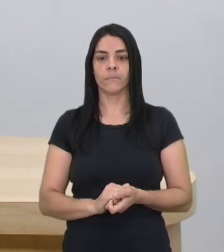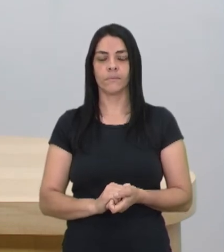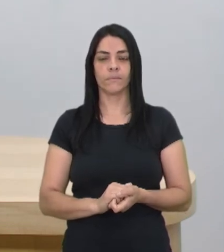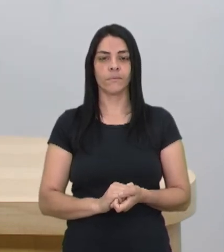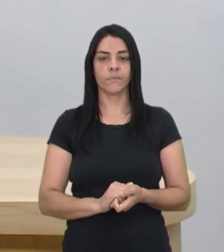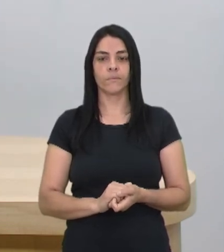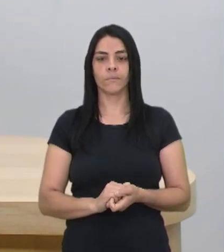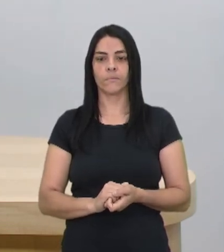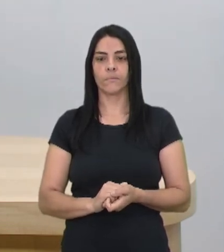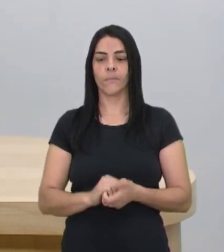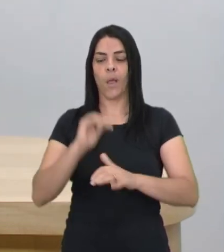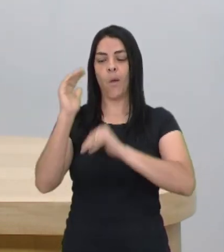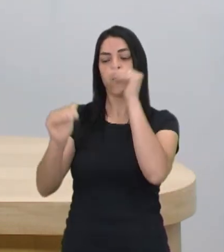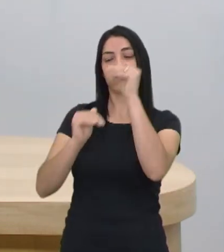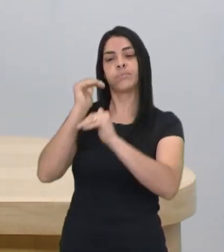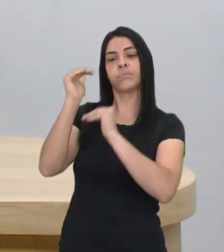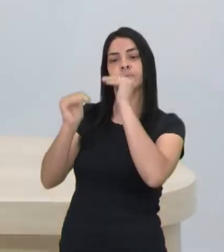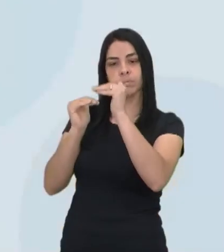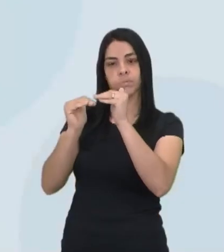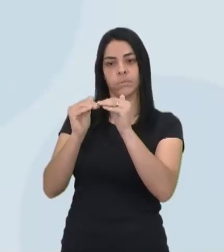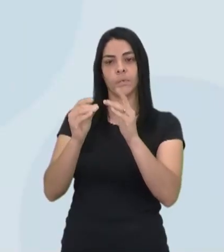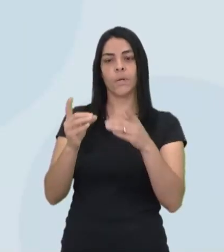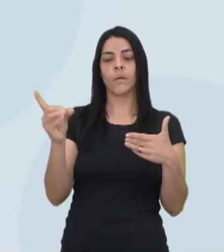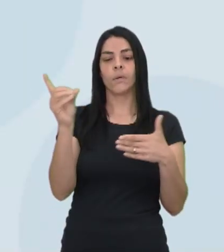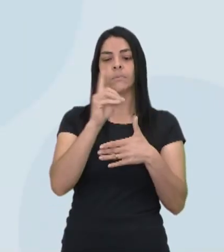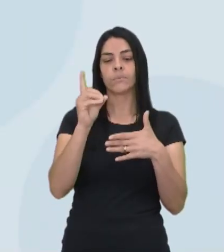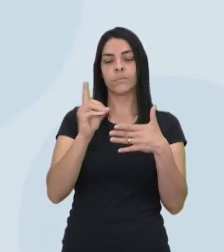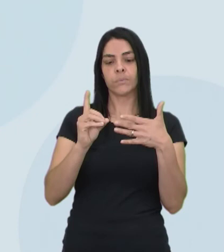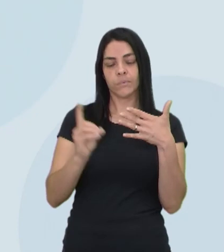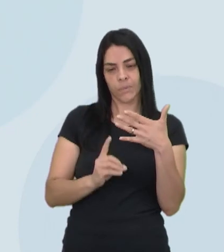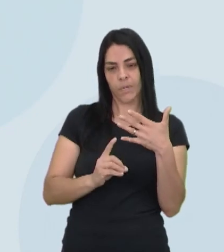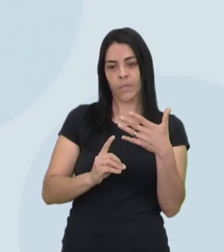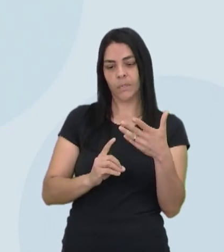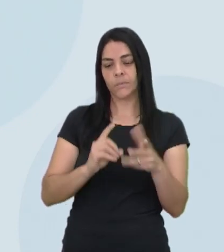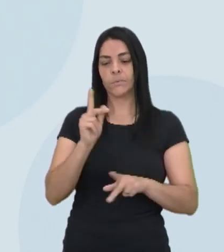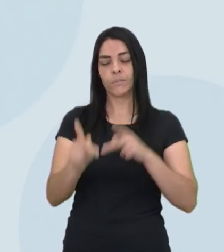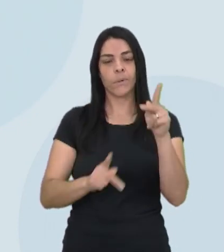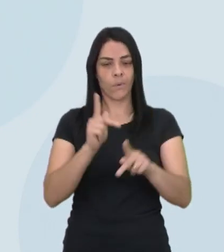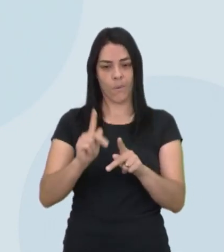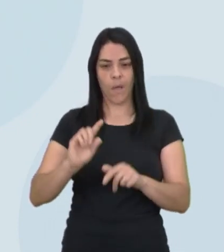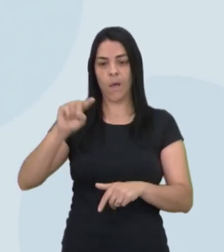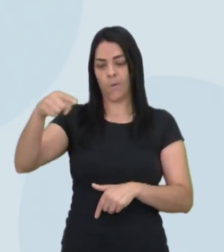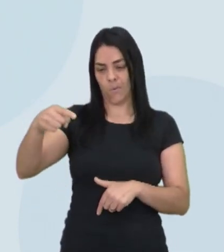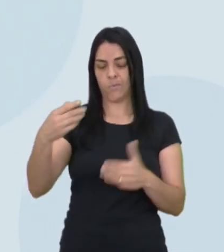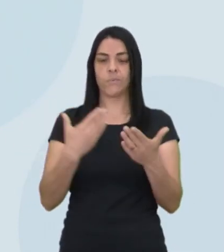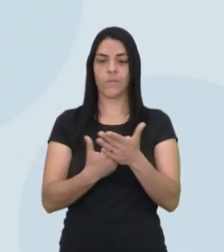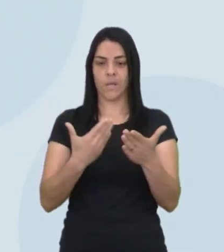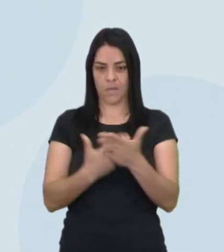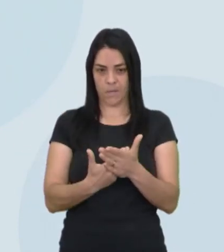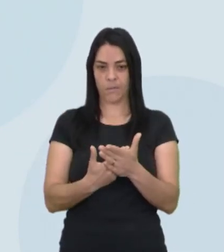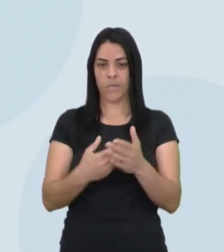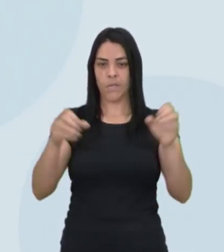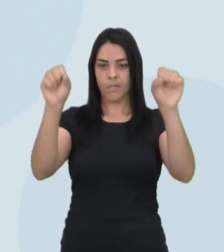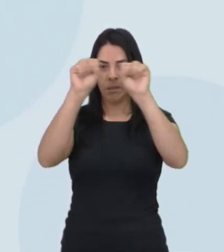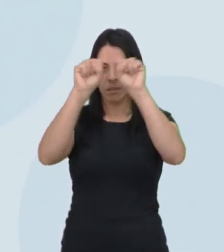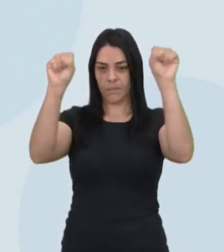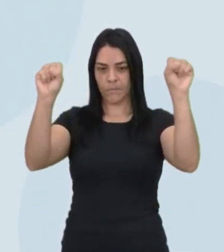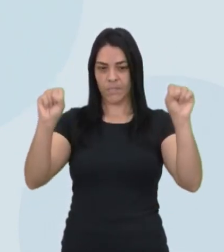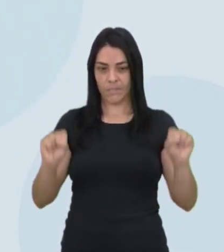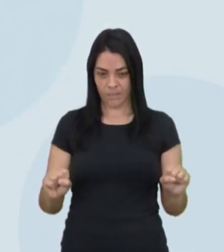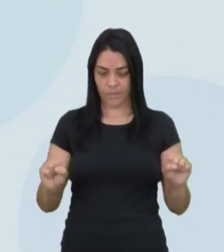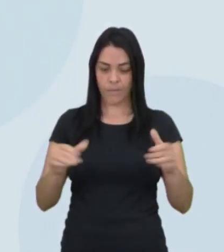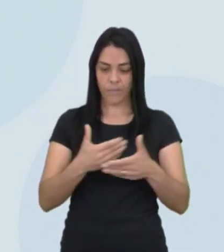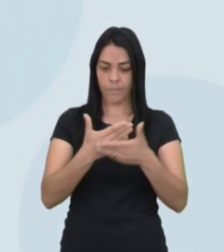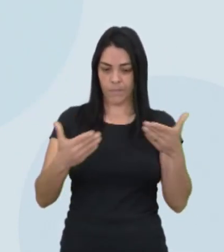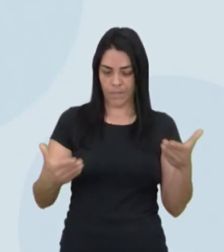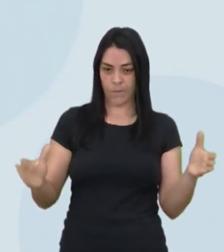gente viu o desenvolvimento aí desses dados populacionais hoje. A nossa próxima aula aí vai ser a aula de sistematização para a gente amarrar